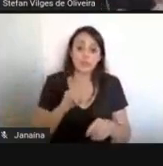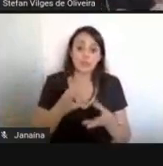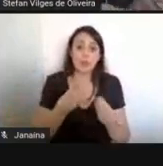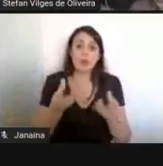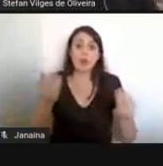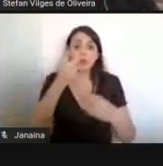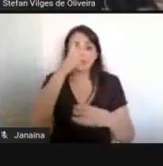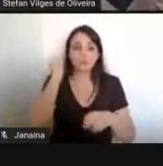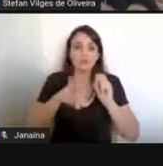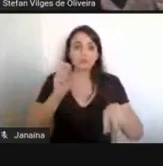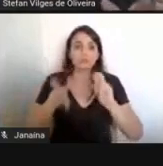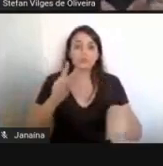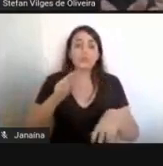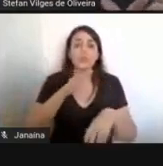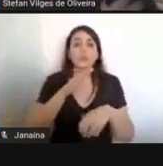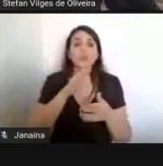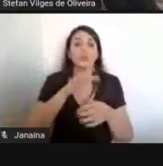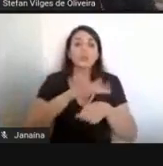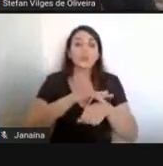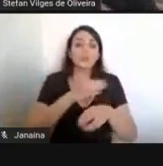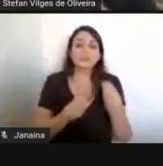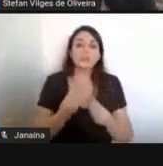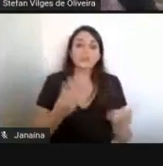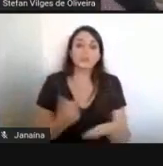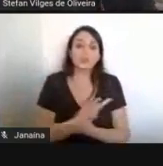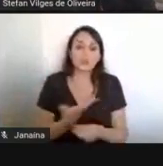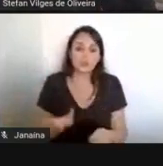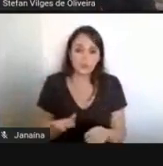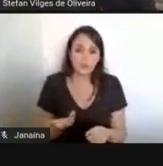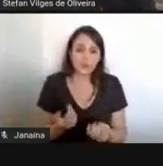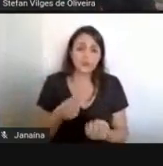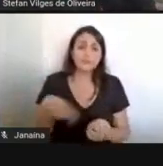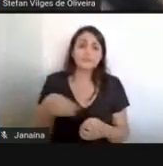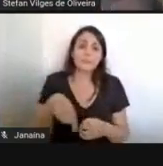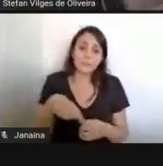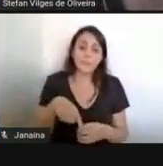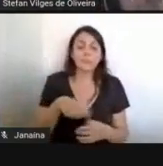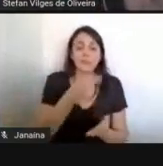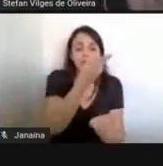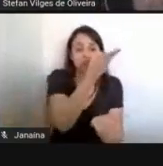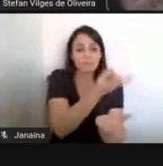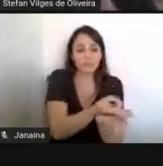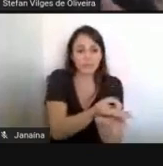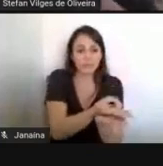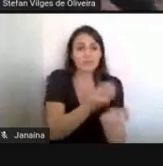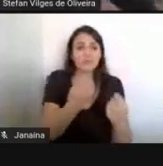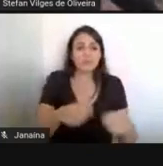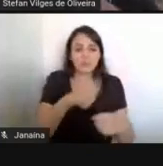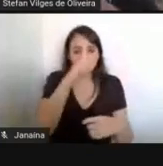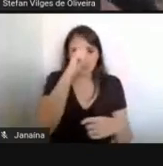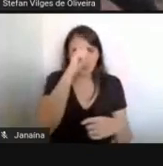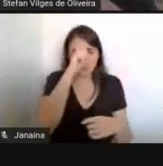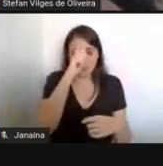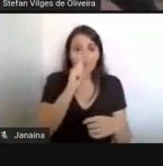importante eles destacar, são casos que eles permanecem em algum tempo em internação, isso consequentemente vai se